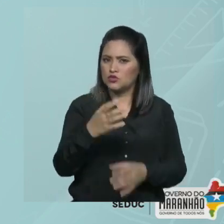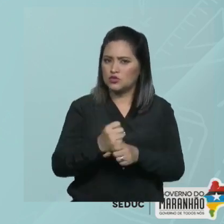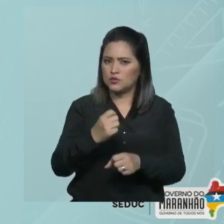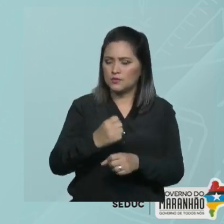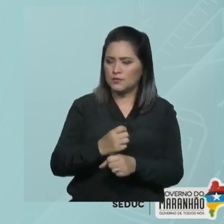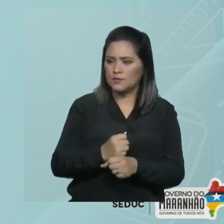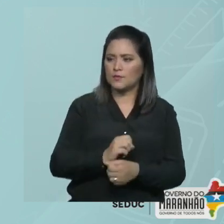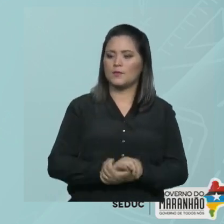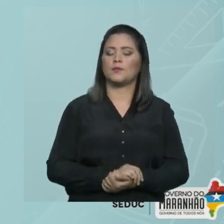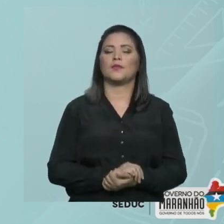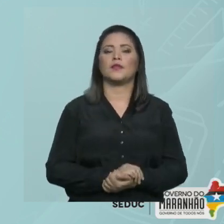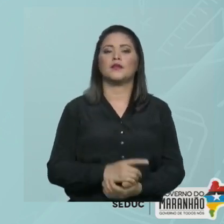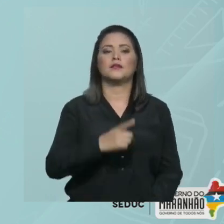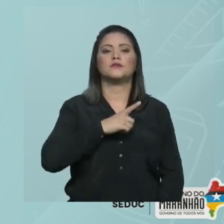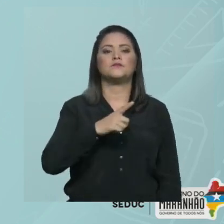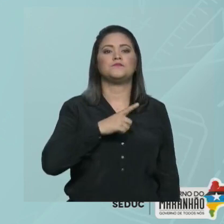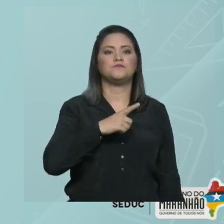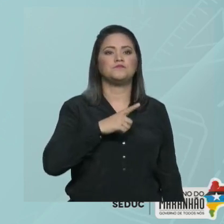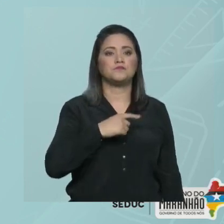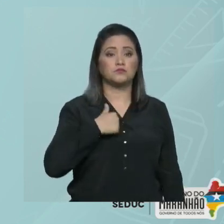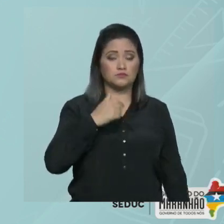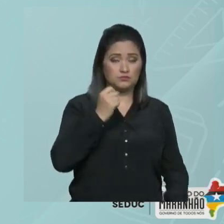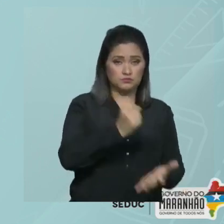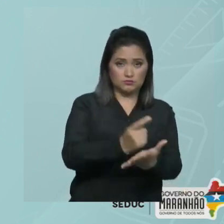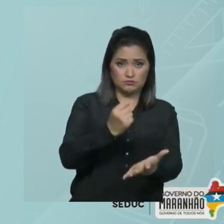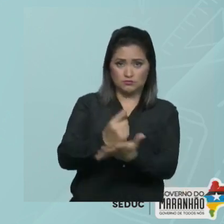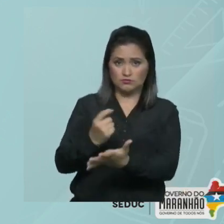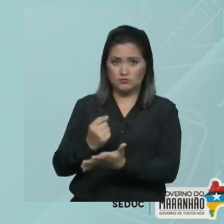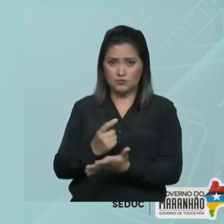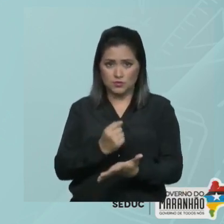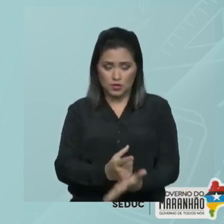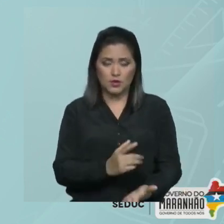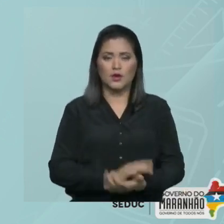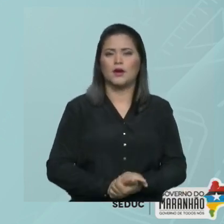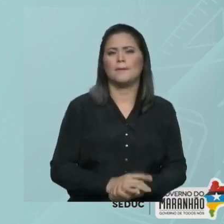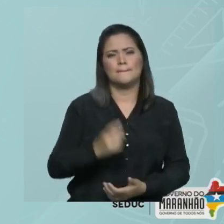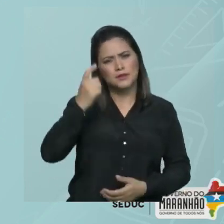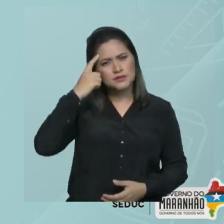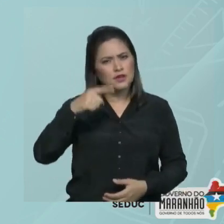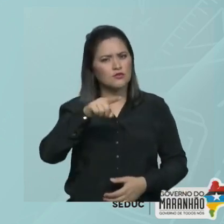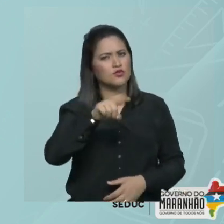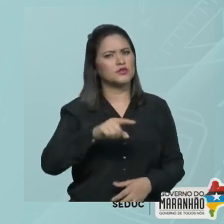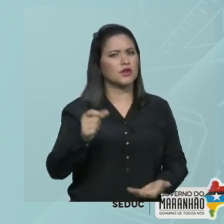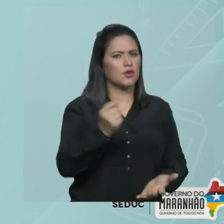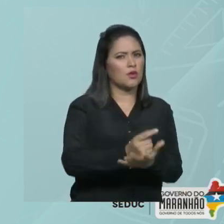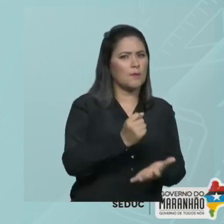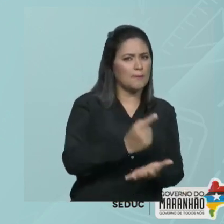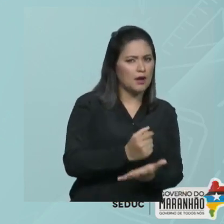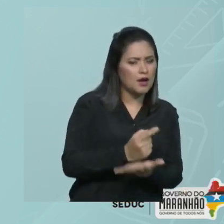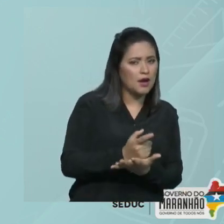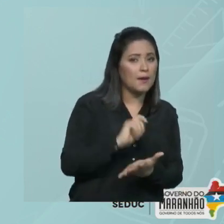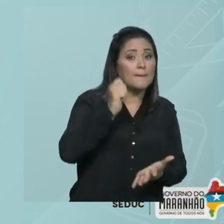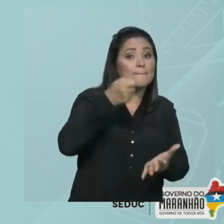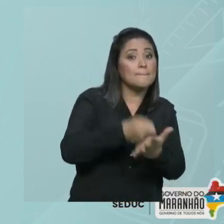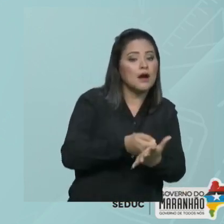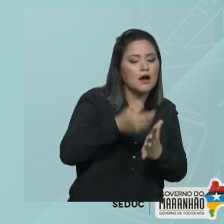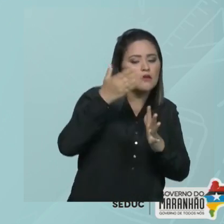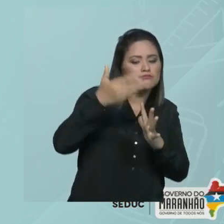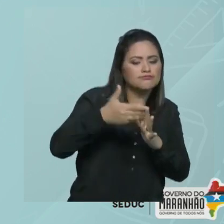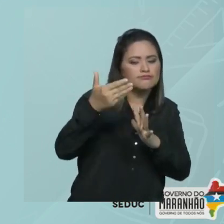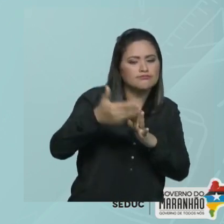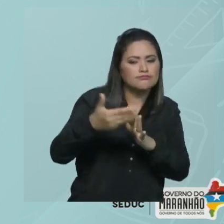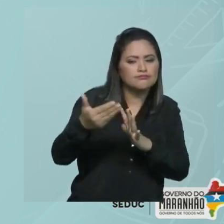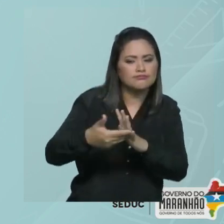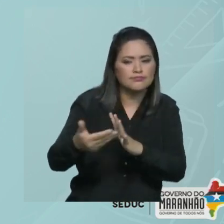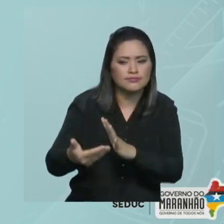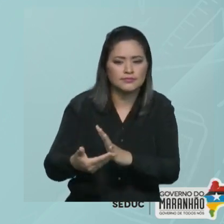Eu tenho aqui, por exemplo, nas minhas compras. Imagina que você vai comprar, só que você vai comprar a prazo. Quanto mais tempo eu